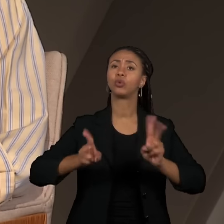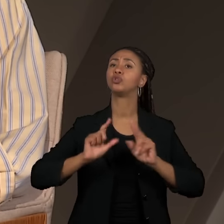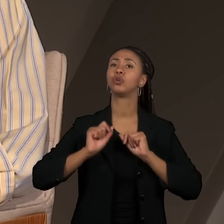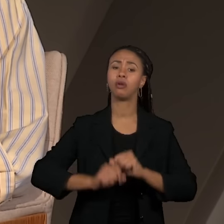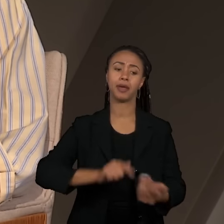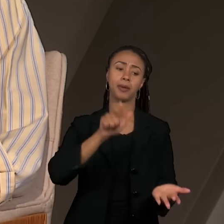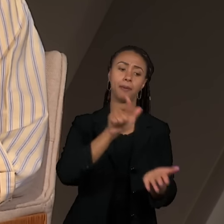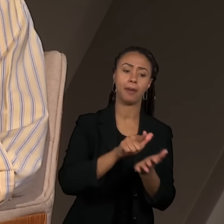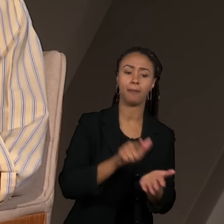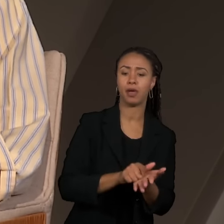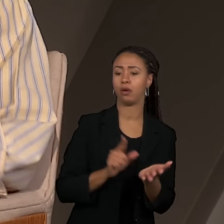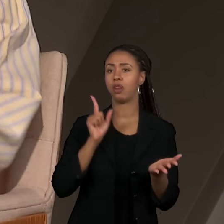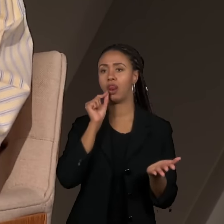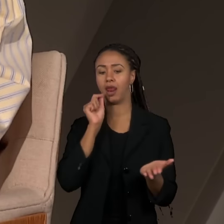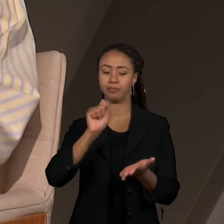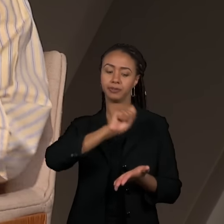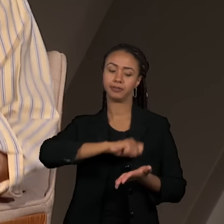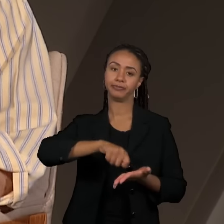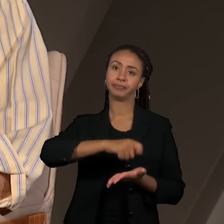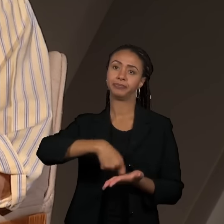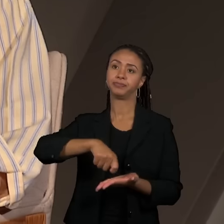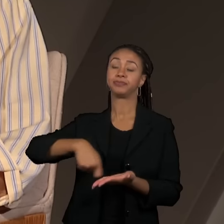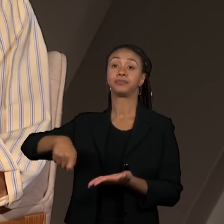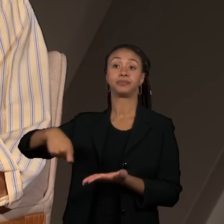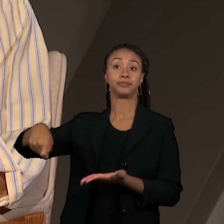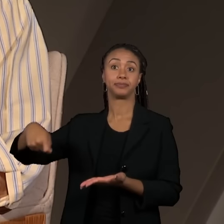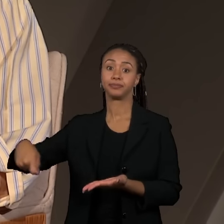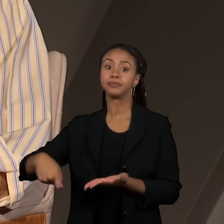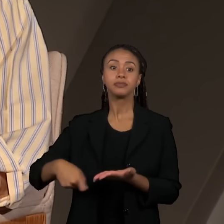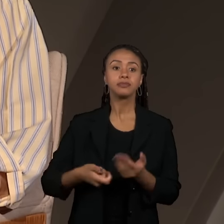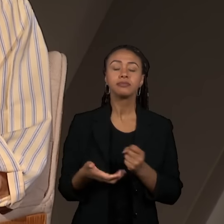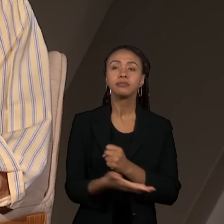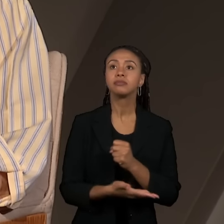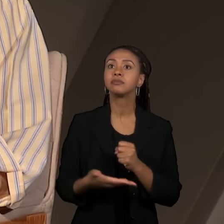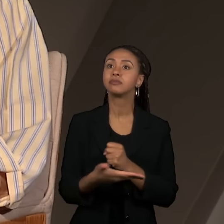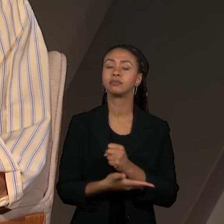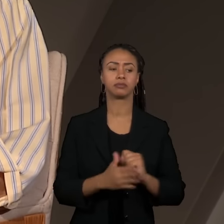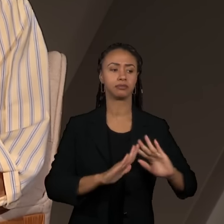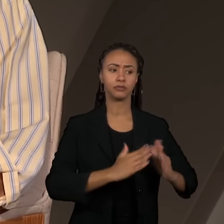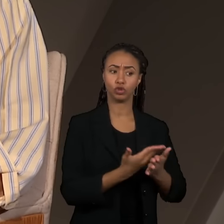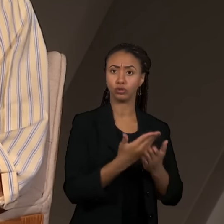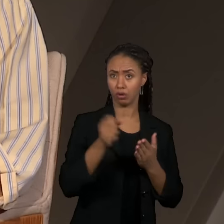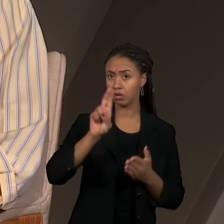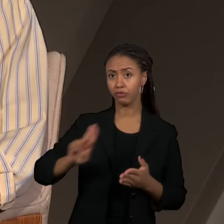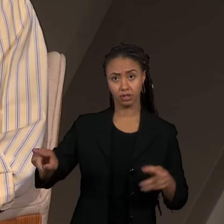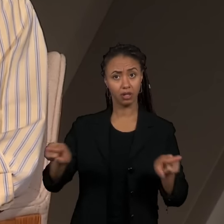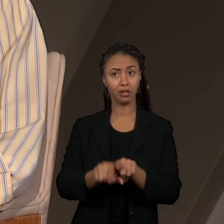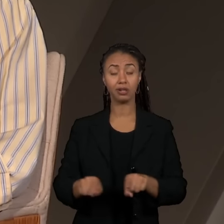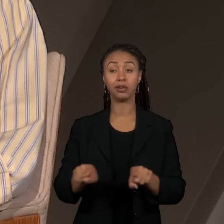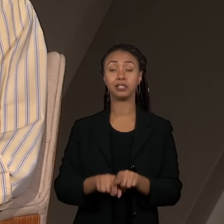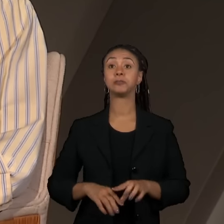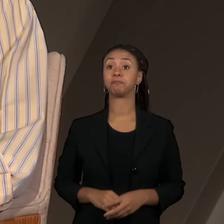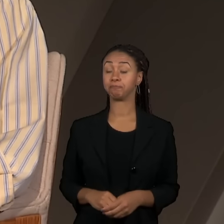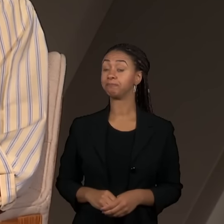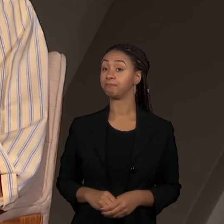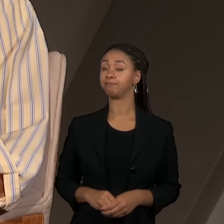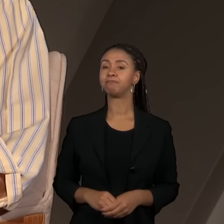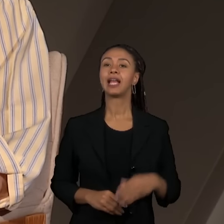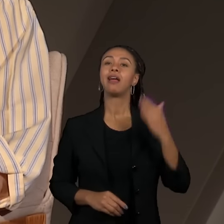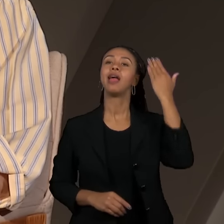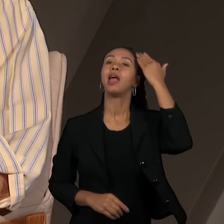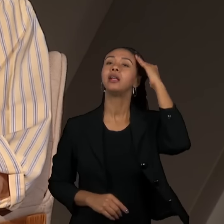escola a escola pública né Essas universidades ainda estão muito no no no Lápis e Papel e não entenderam